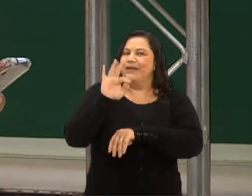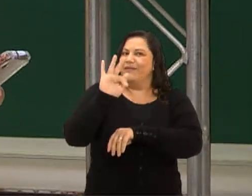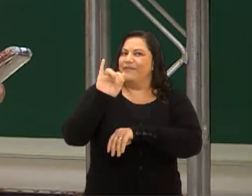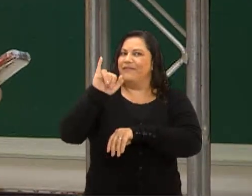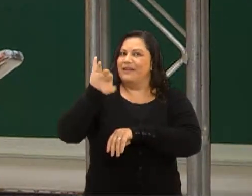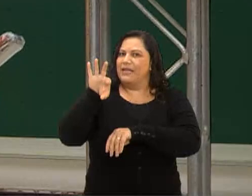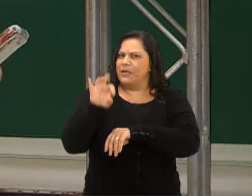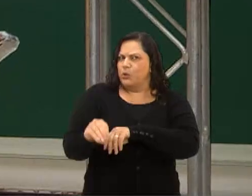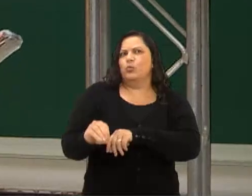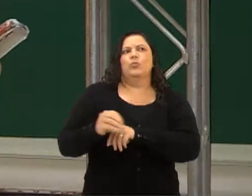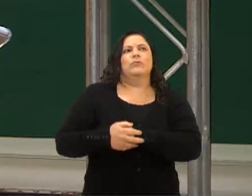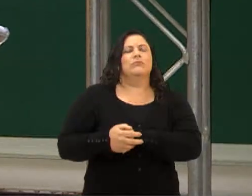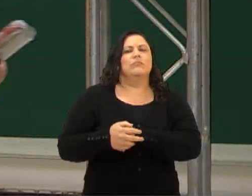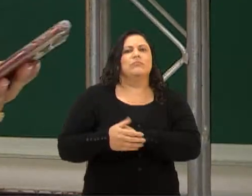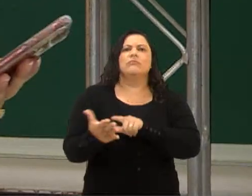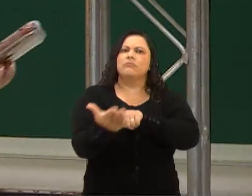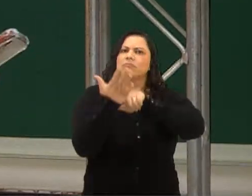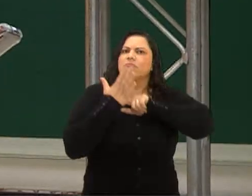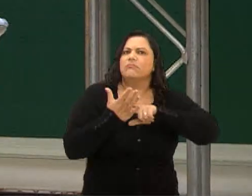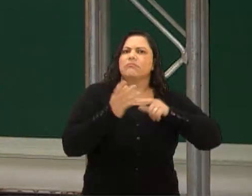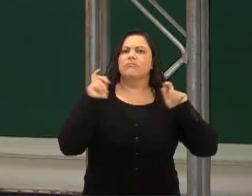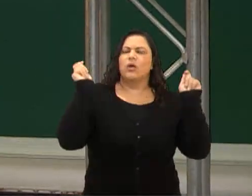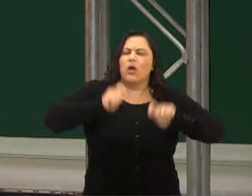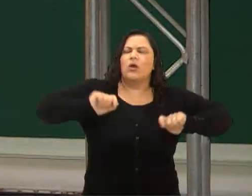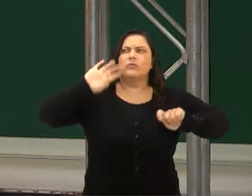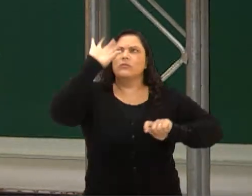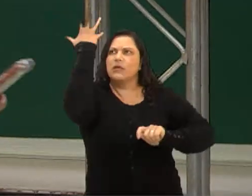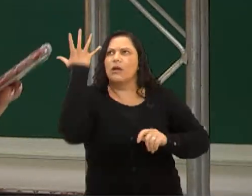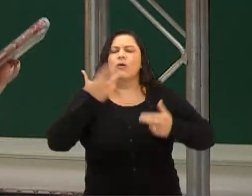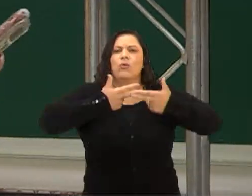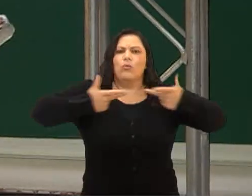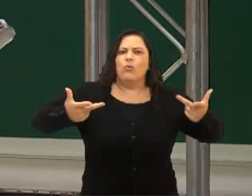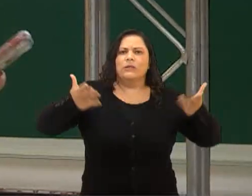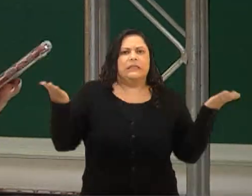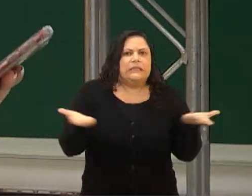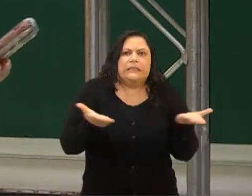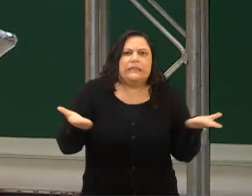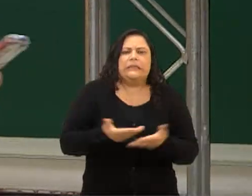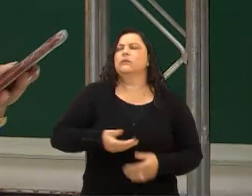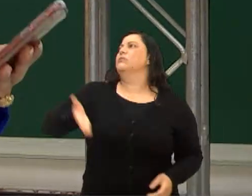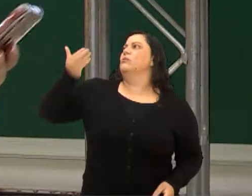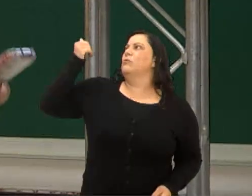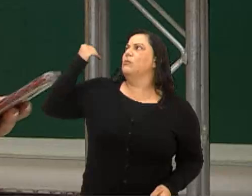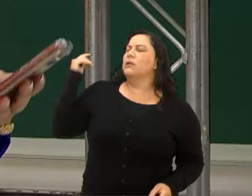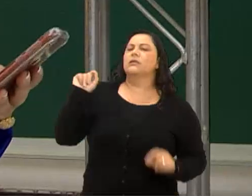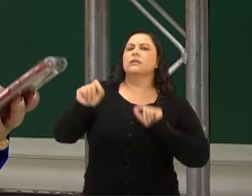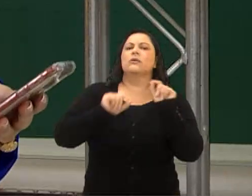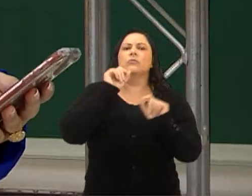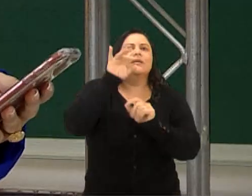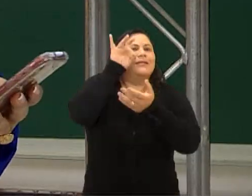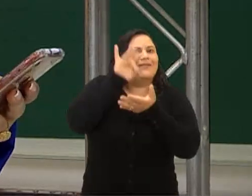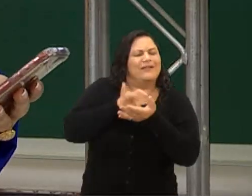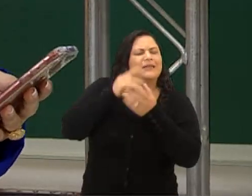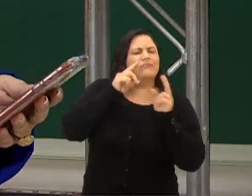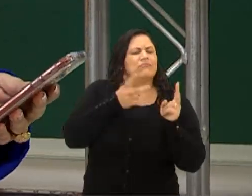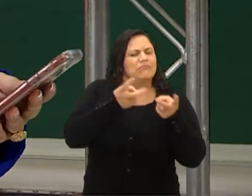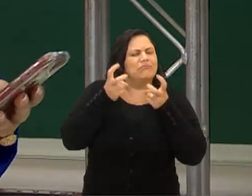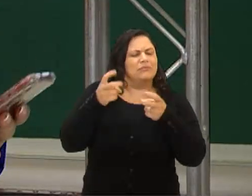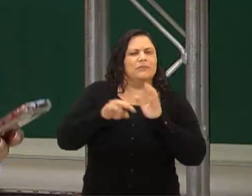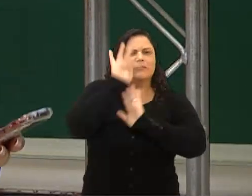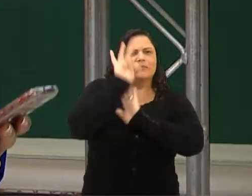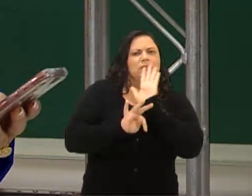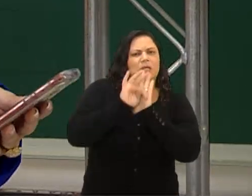que poderia estar acontecendo, né, num passado. Na verdade, se a gente for prestar atenção nos textos, não é